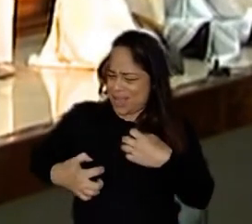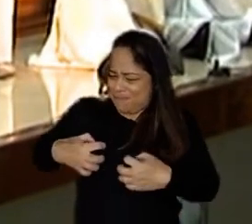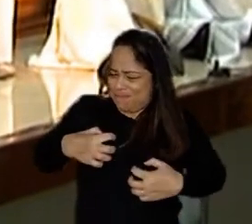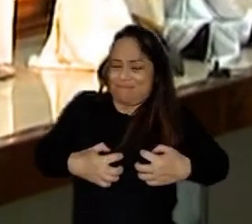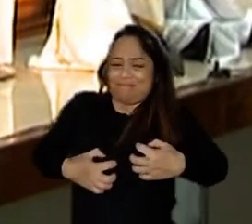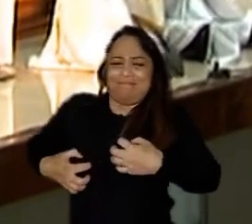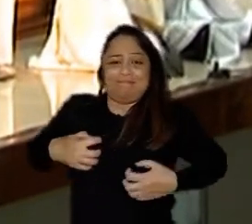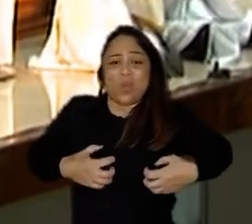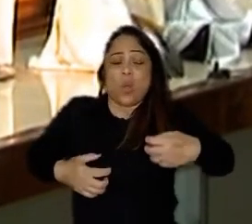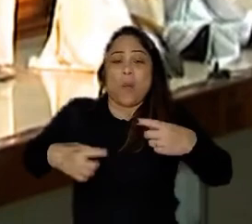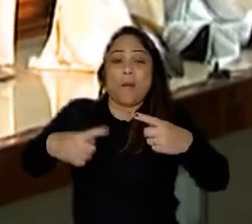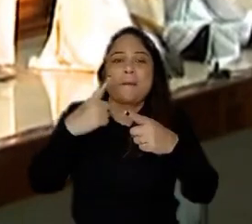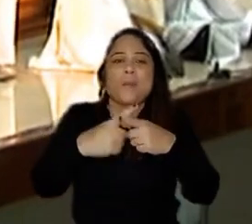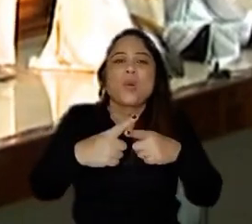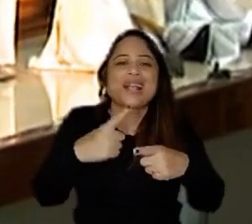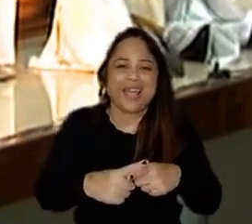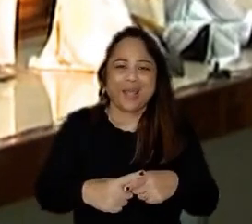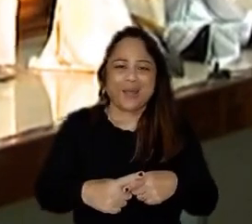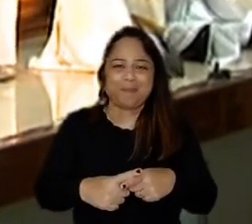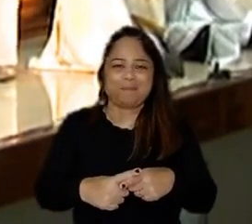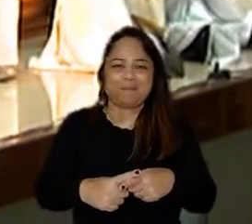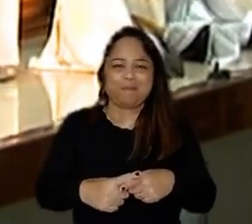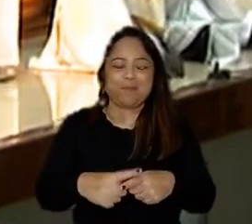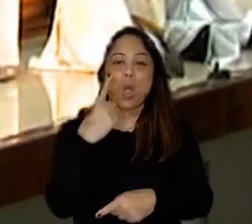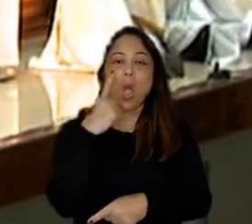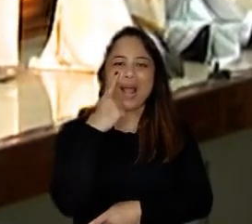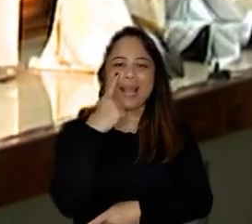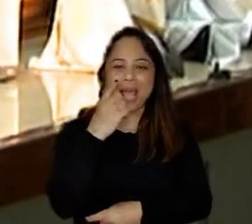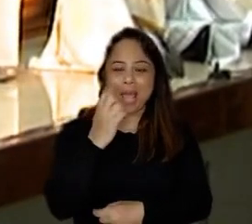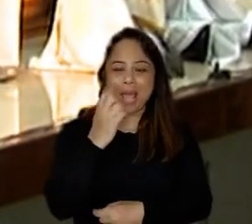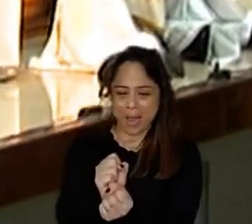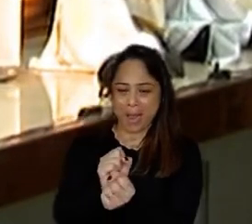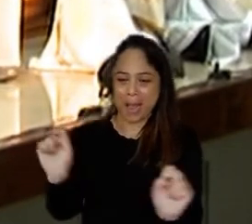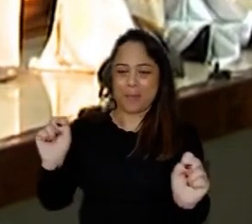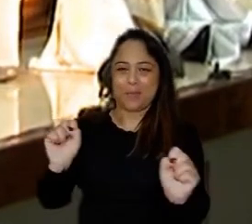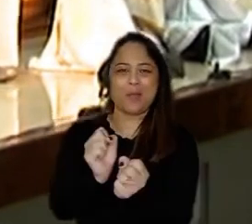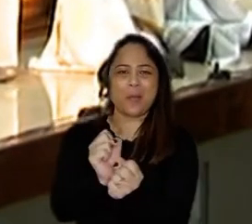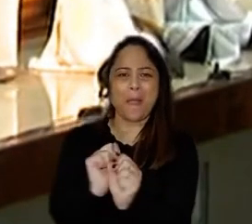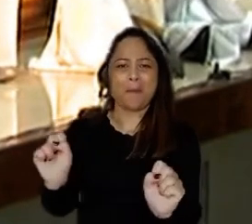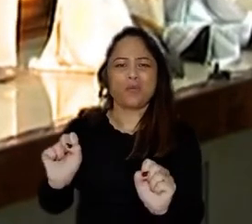hoje? O seu impossível.